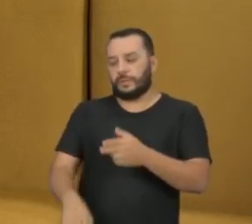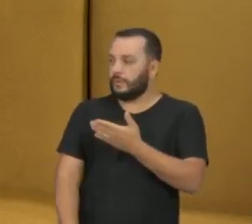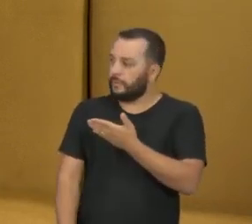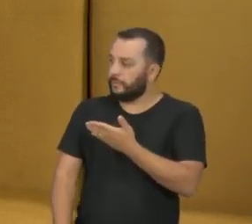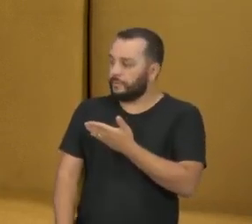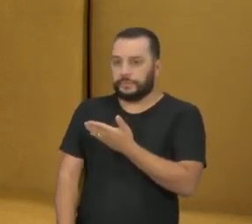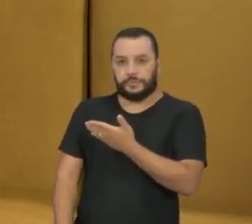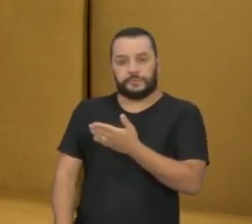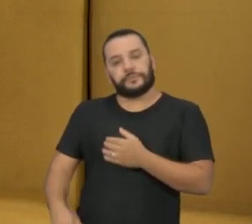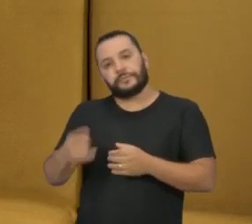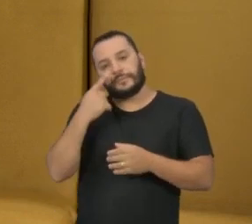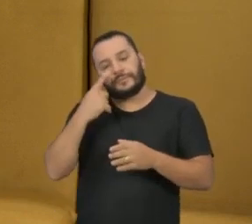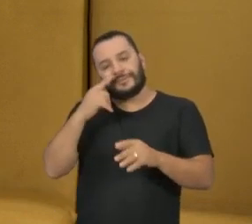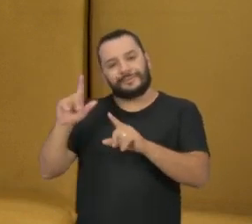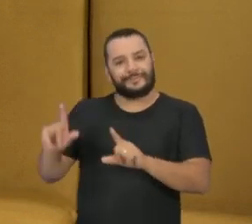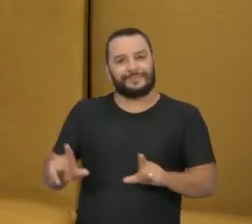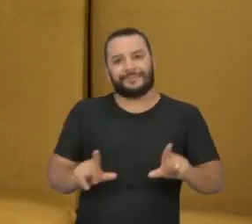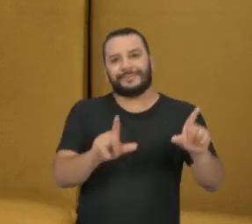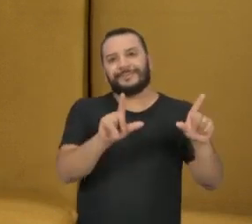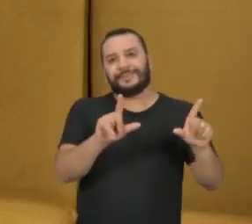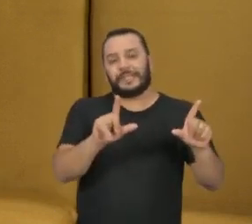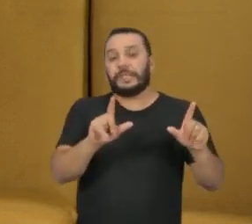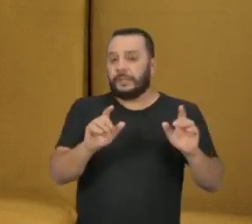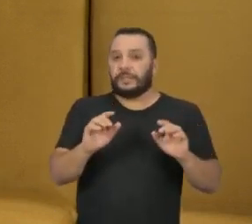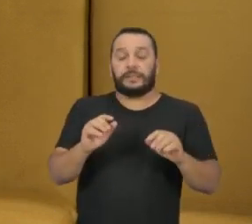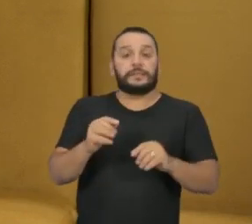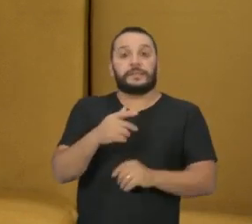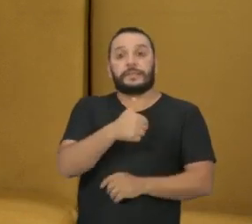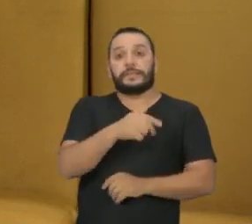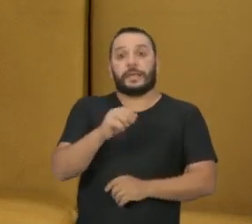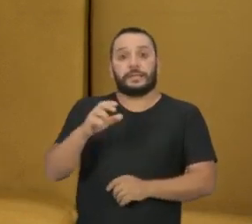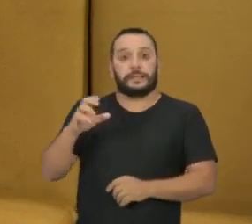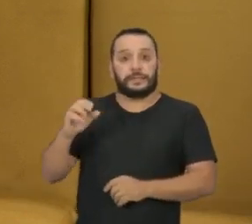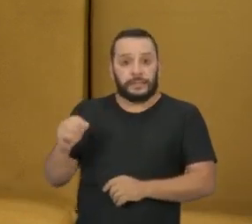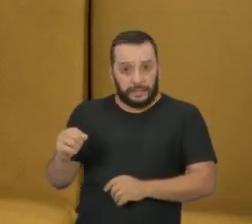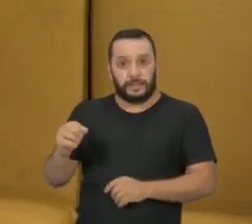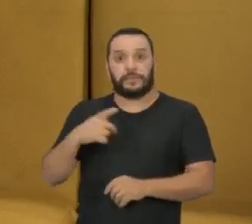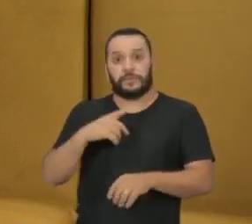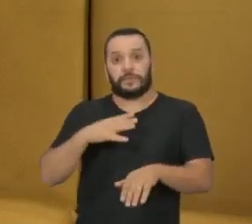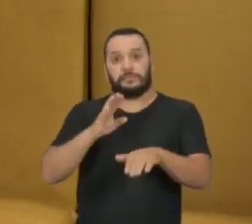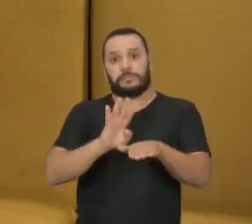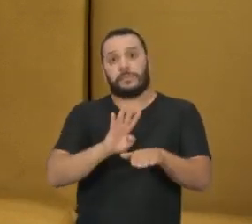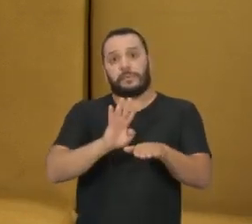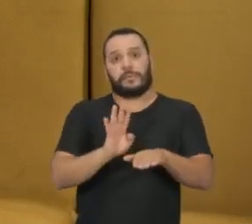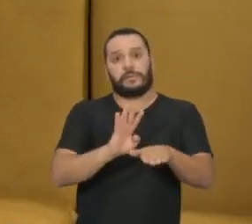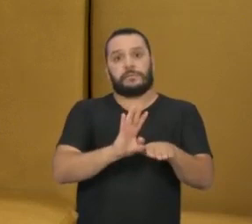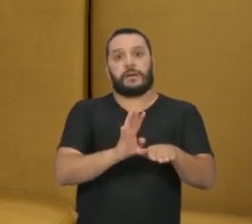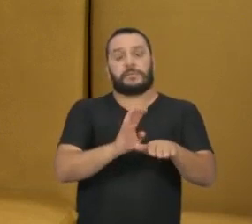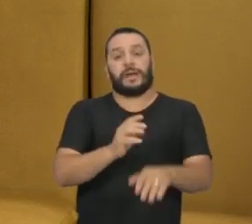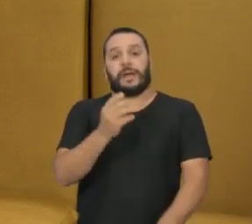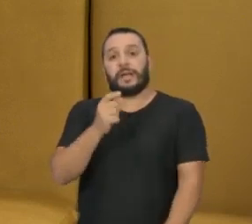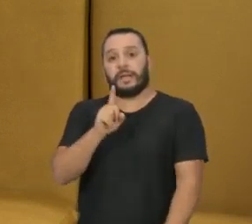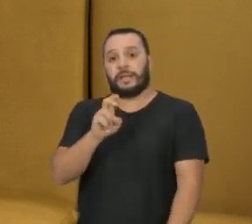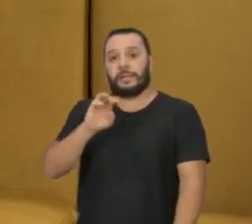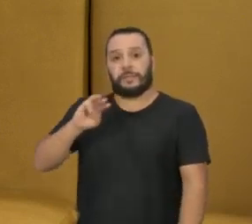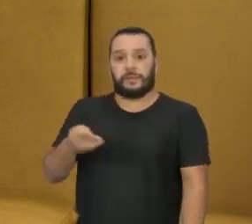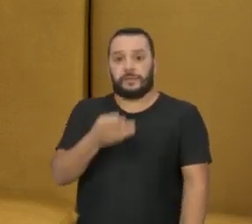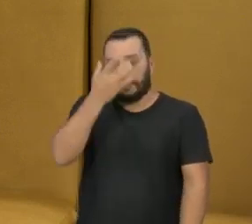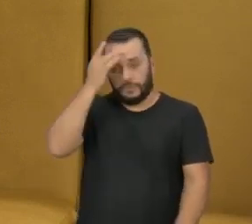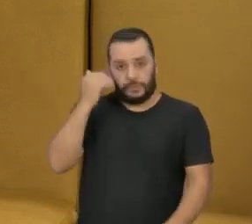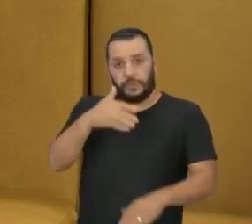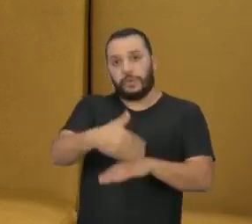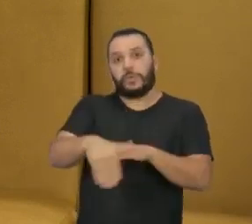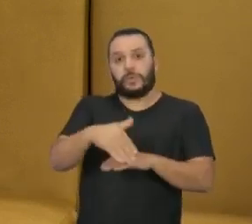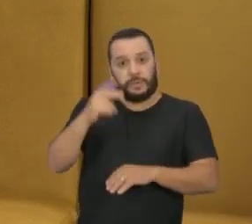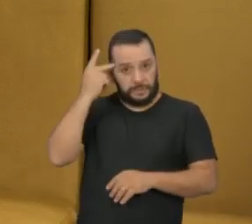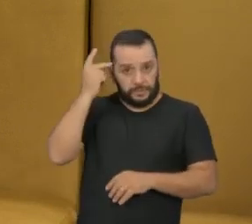deixa você com imagens de um dos mais de 700 blocos que levam 15 milhões de pessoas para as ruas nestes dias em